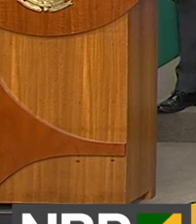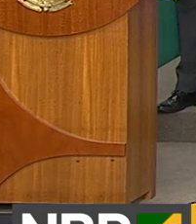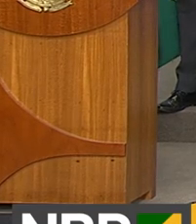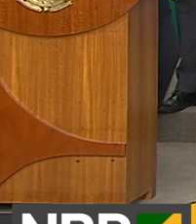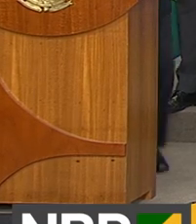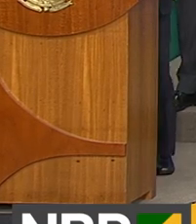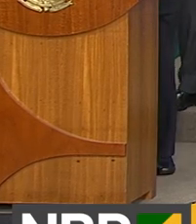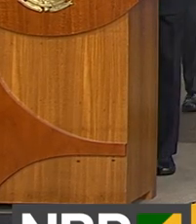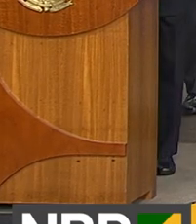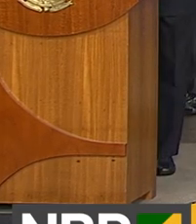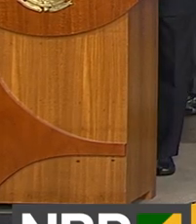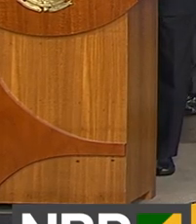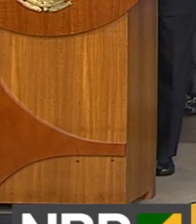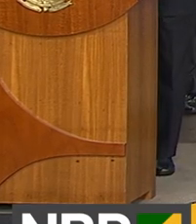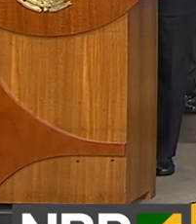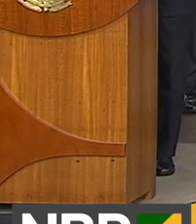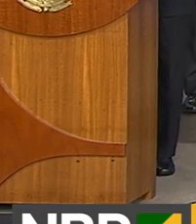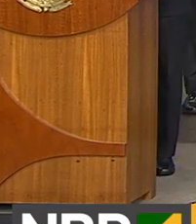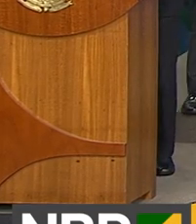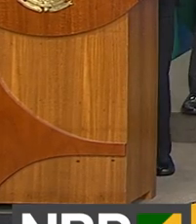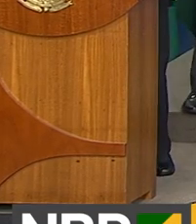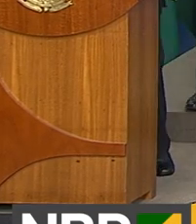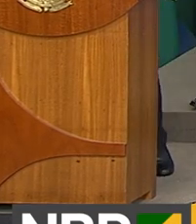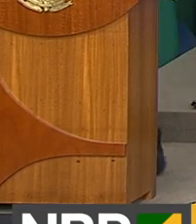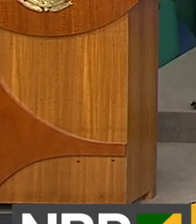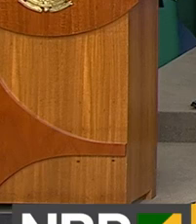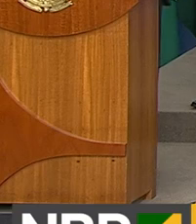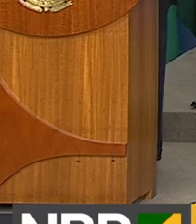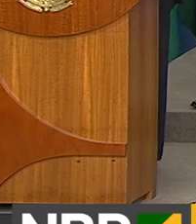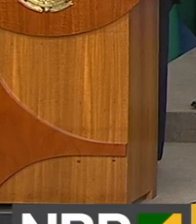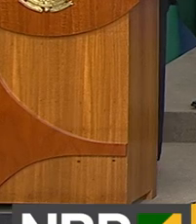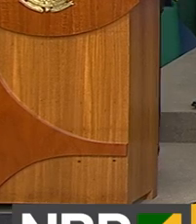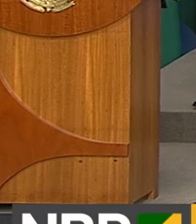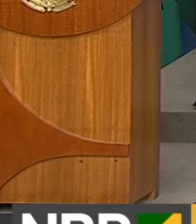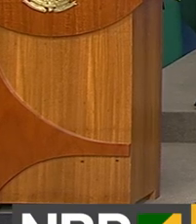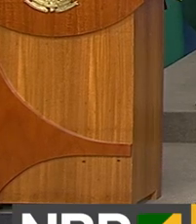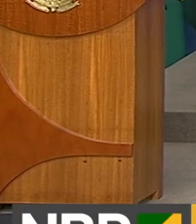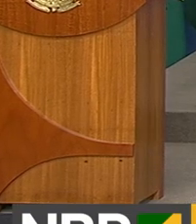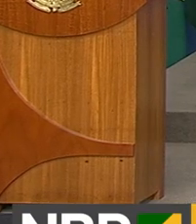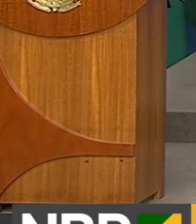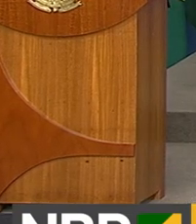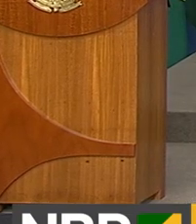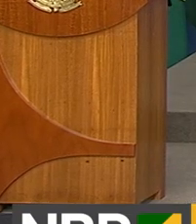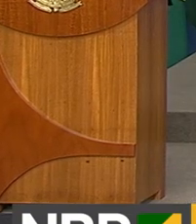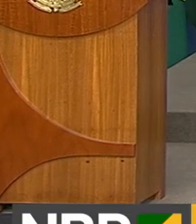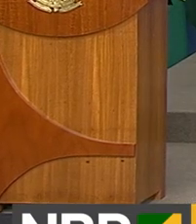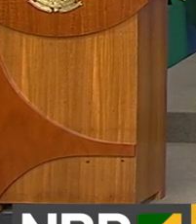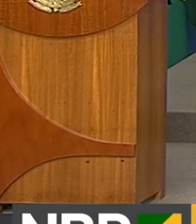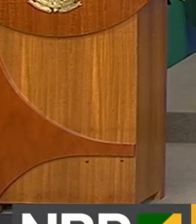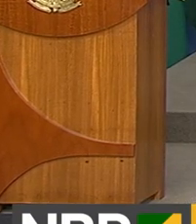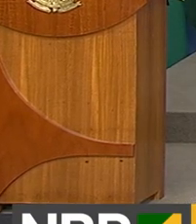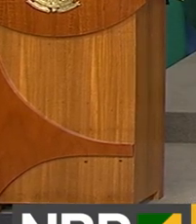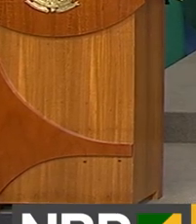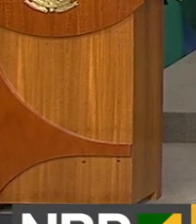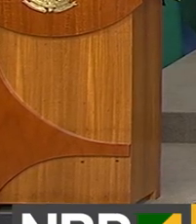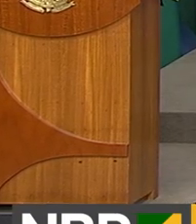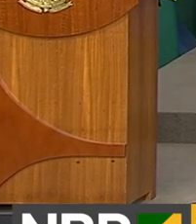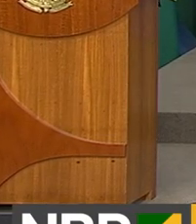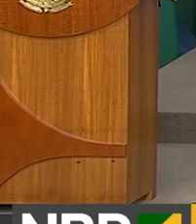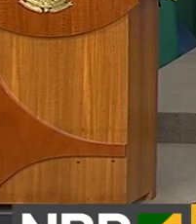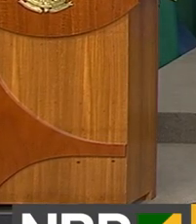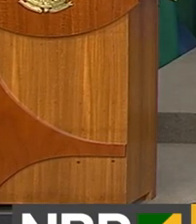estamos com imagens ao vivo do palácio do planalto onde o presidente michel temer vai fazer um anúncio neste momento